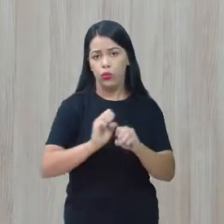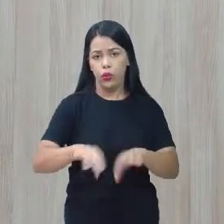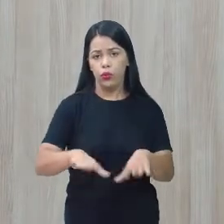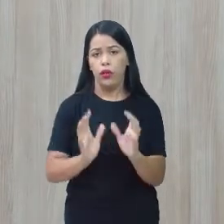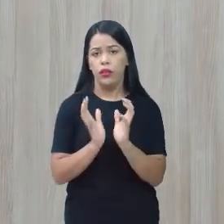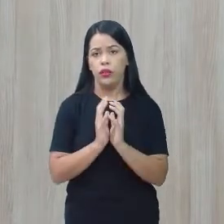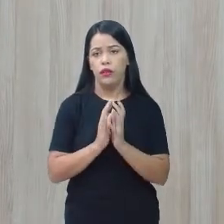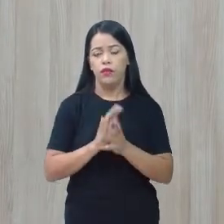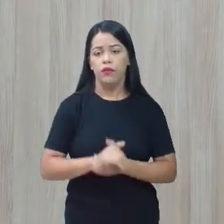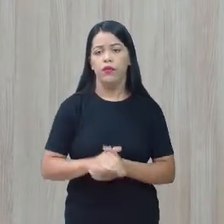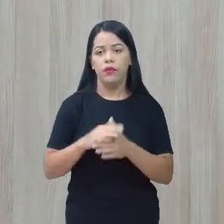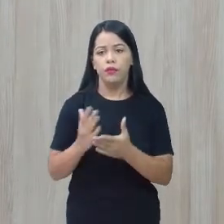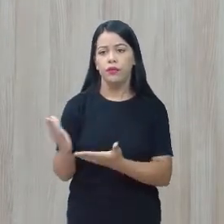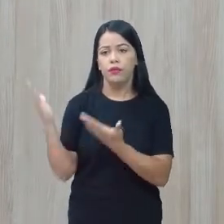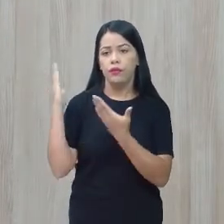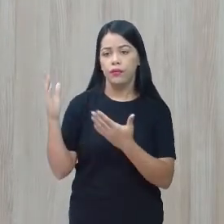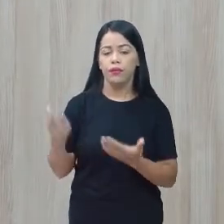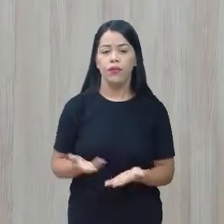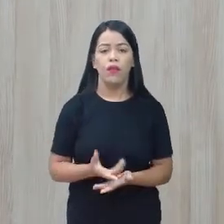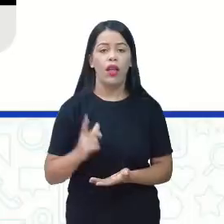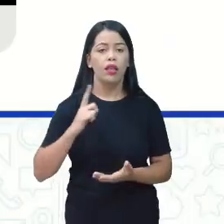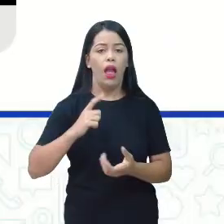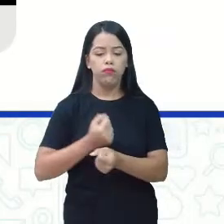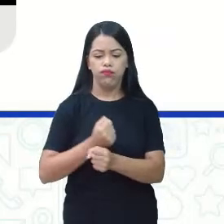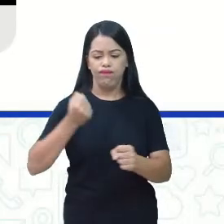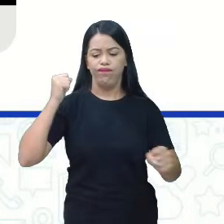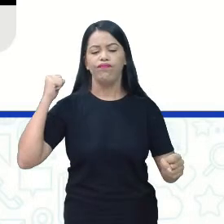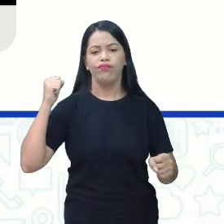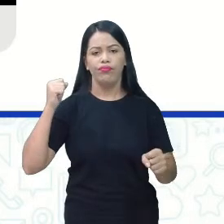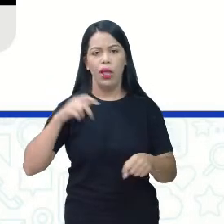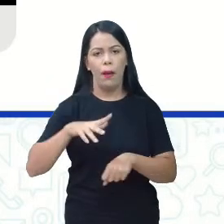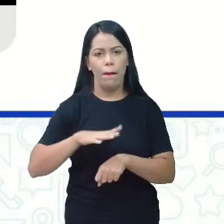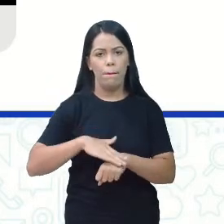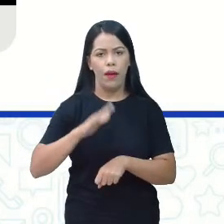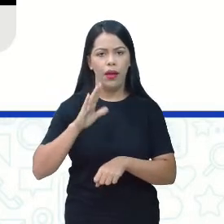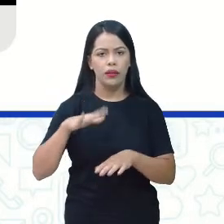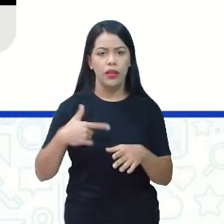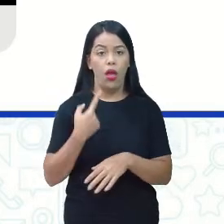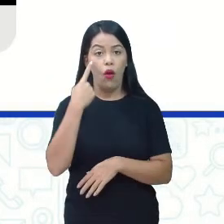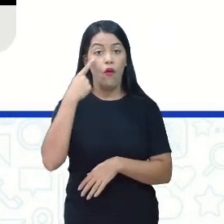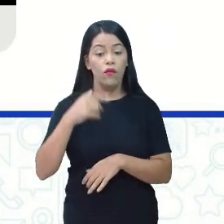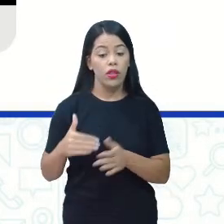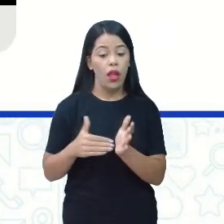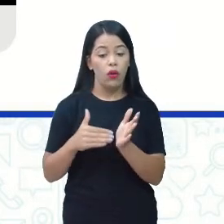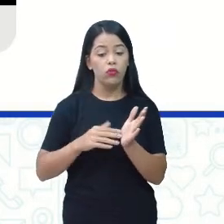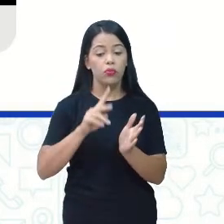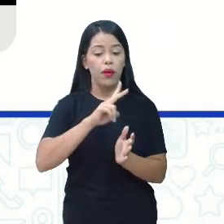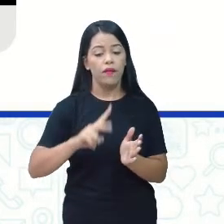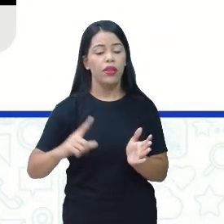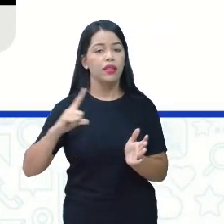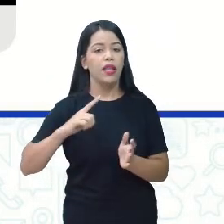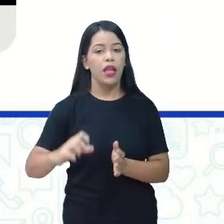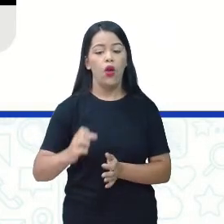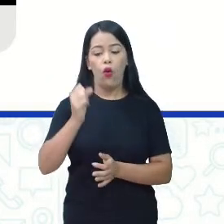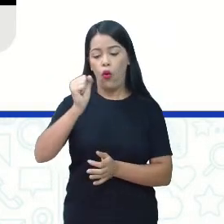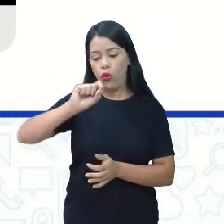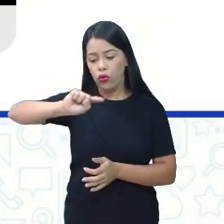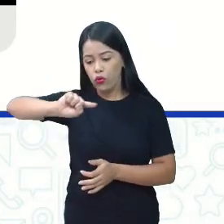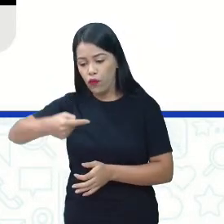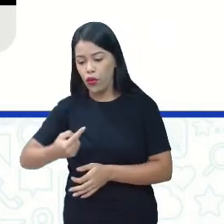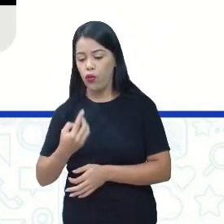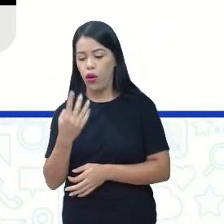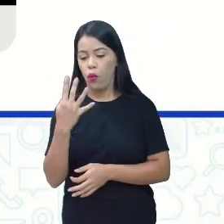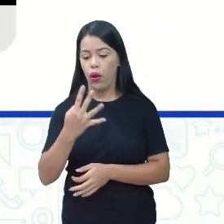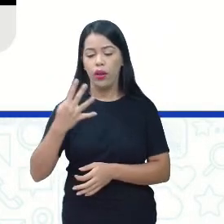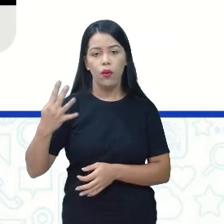A gente tá com um canal aí crescendo cada vez mais. Minha última atualização tem 8,44 mil